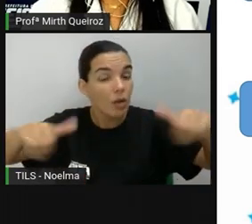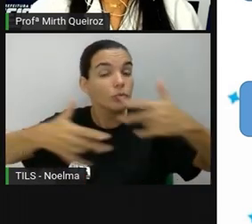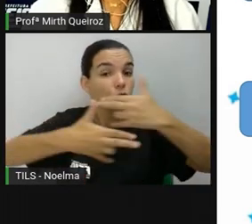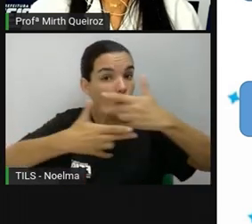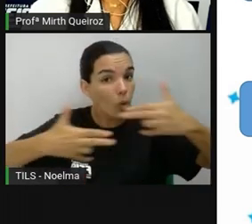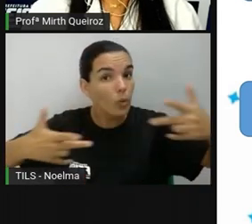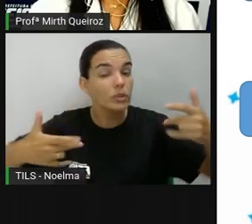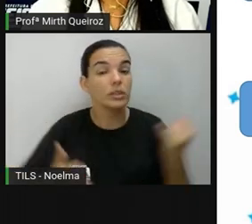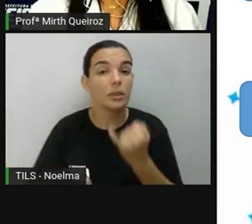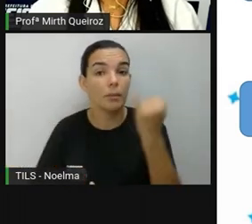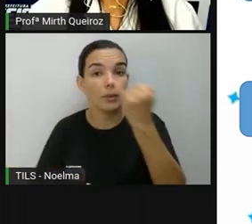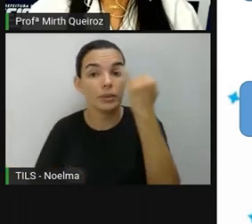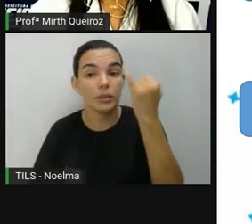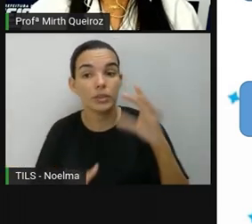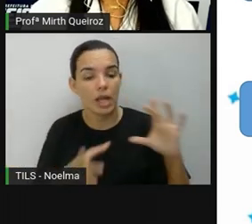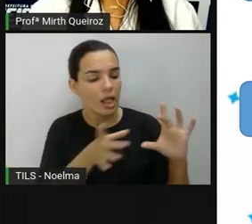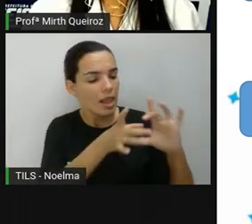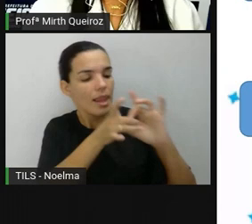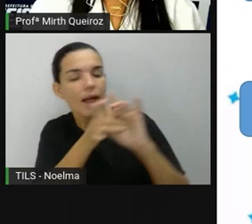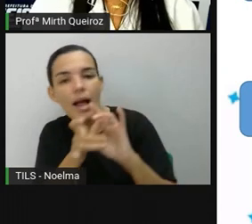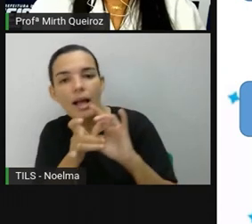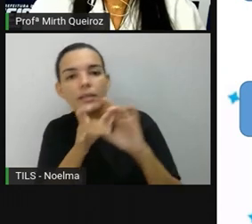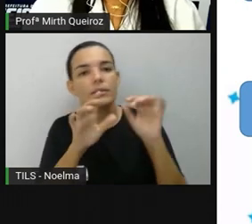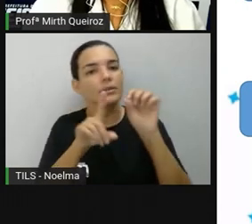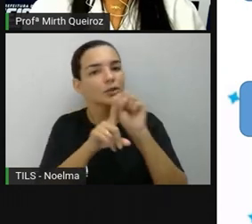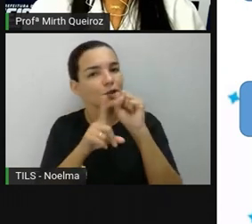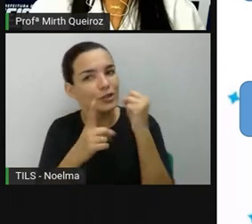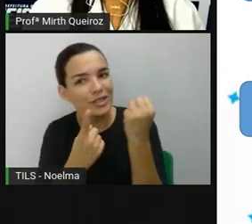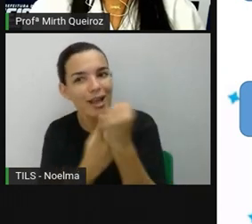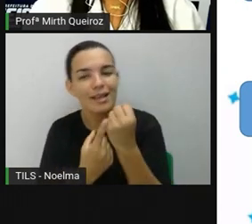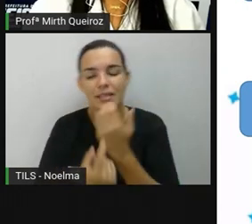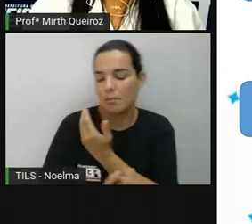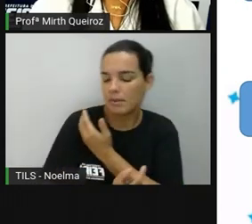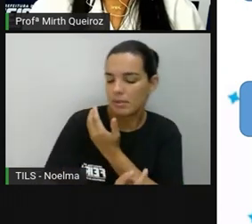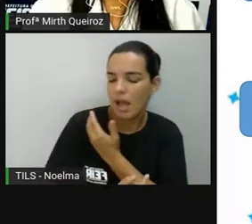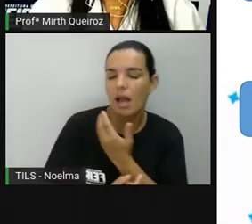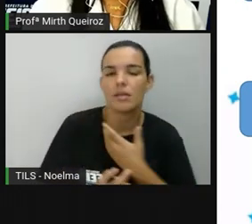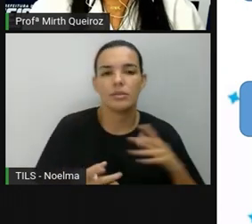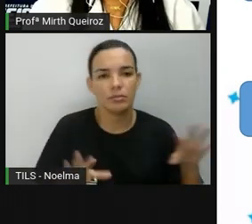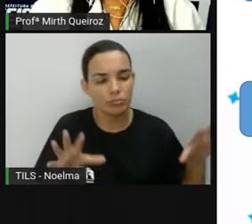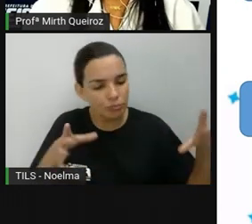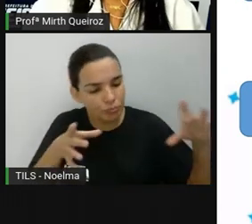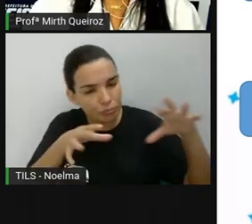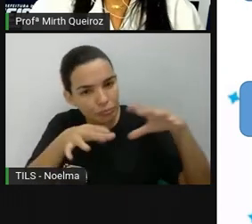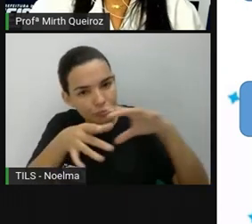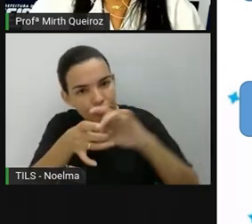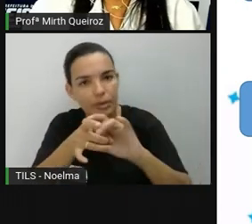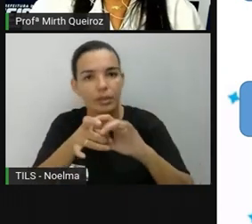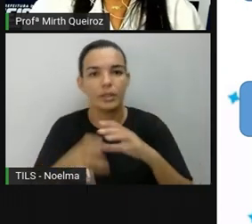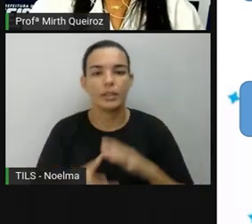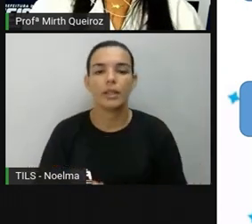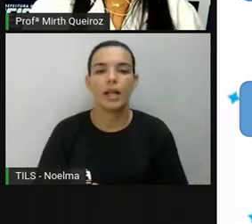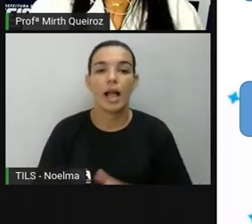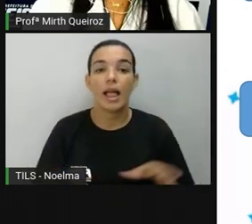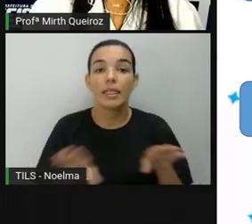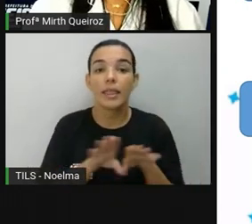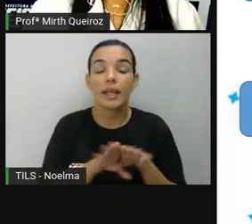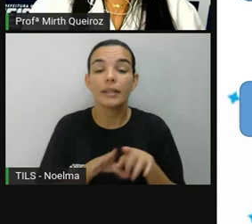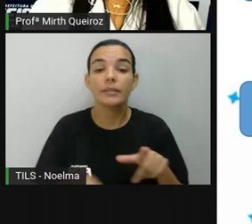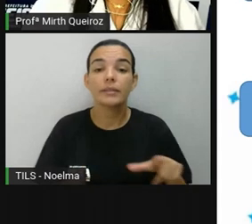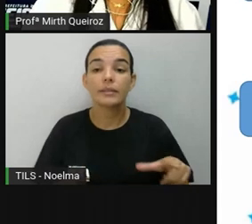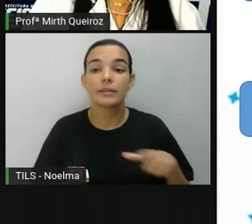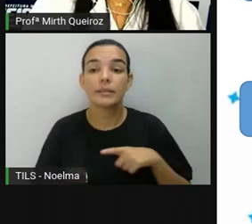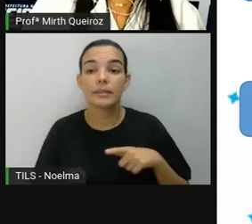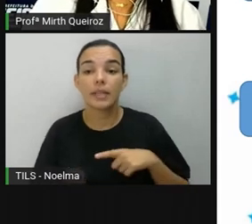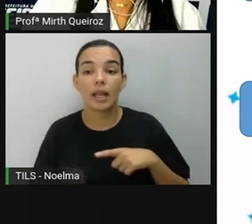informações, laços sociais, vamos criar maiores laços sociais, a gente vai conseguir se comunicar de forma mais rápida,